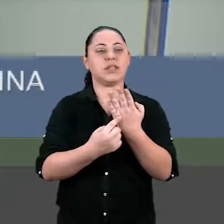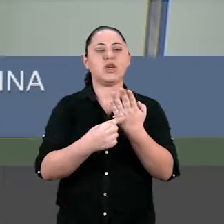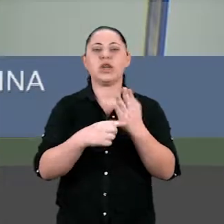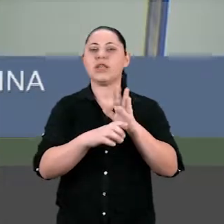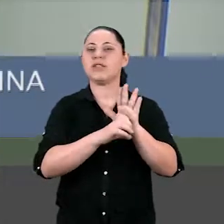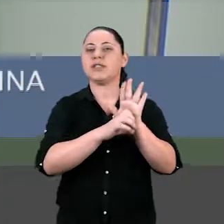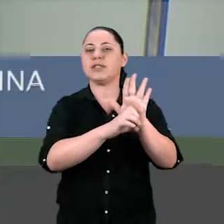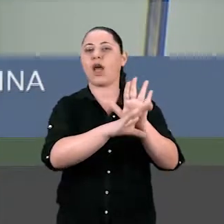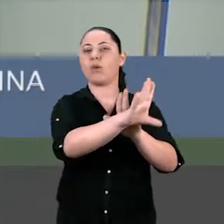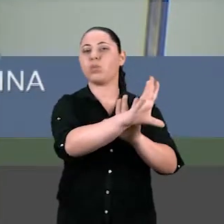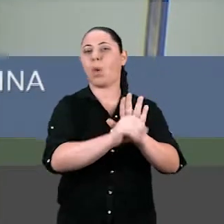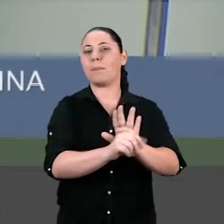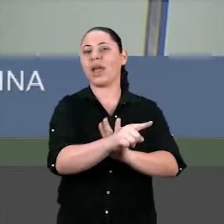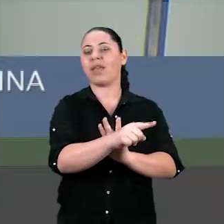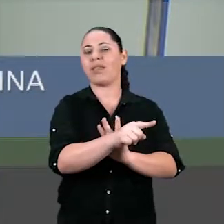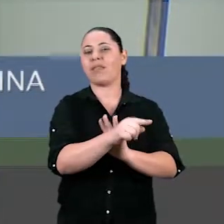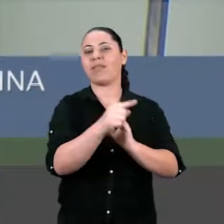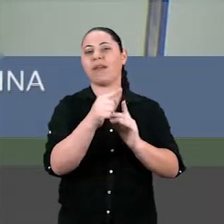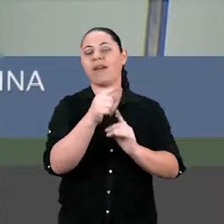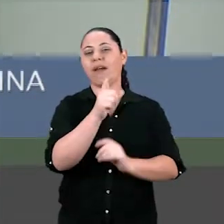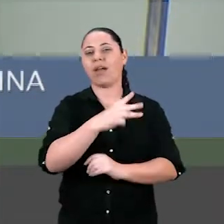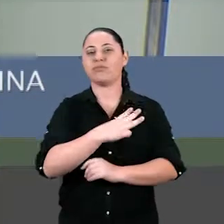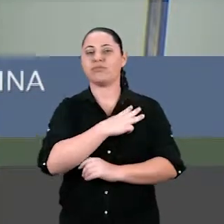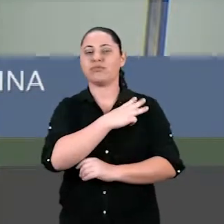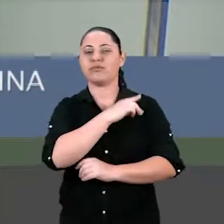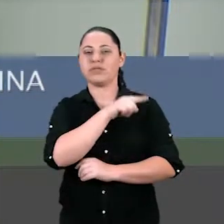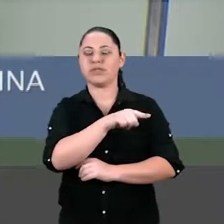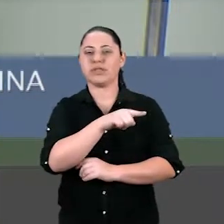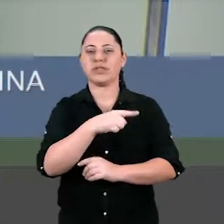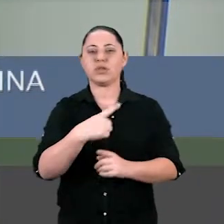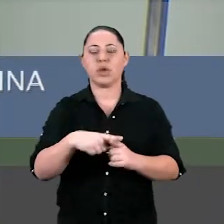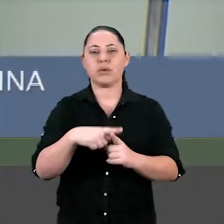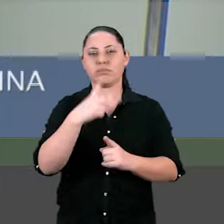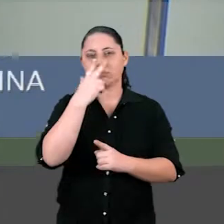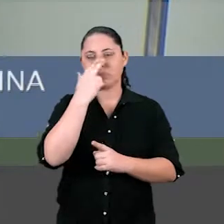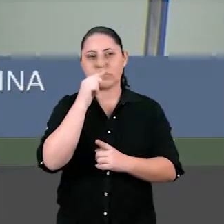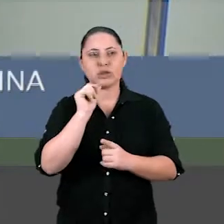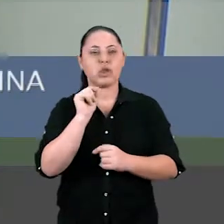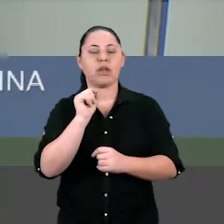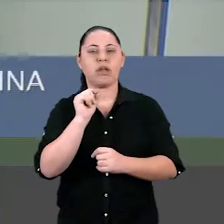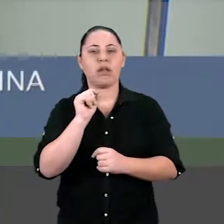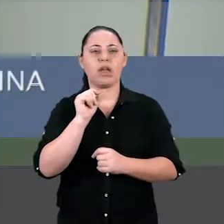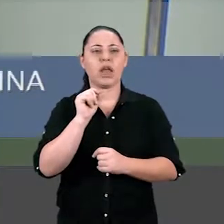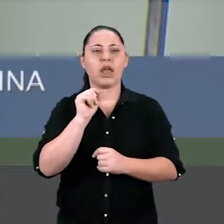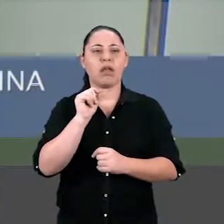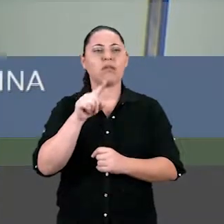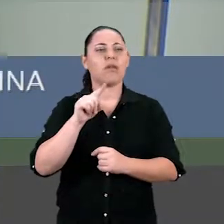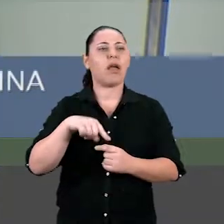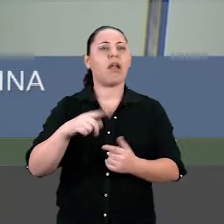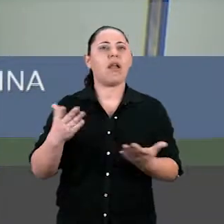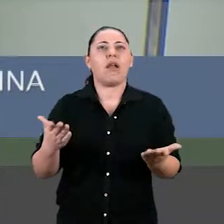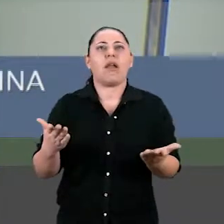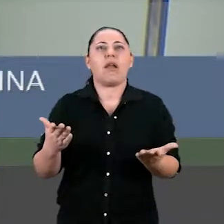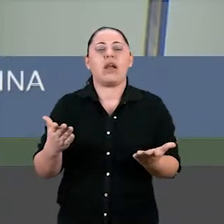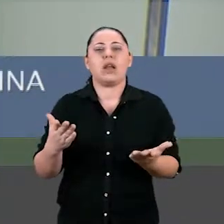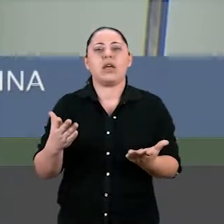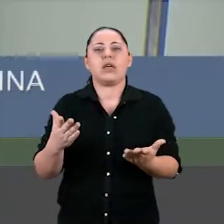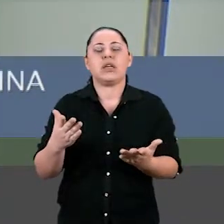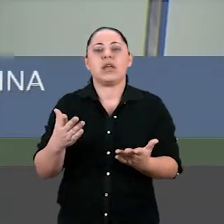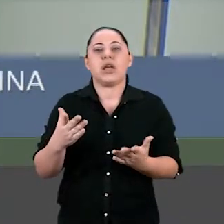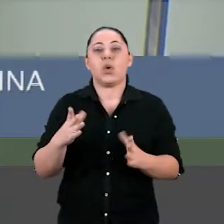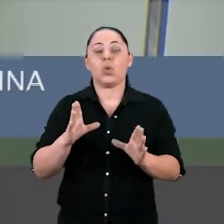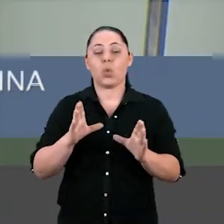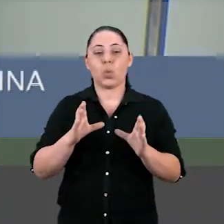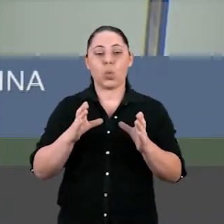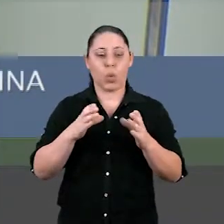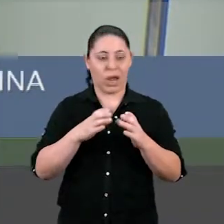Carlos Roba, que é o primeiro deles, um de Gabriel Garcia Marques, para manter o tom do latinismo do nosso evento, em Funerais de Mamãe Grande,